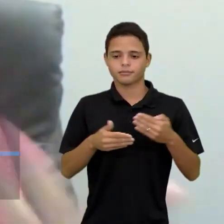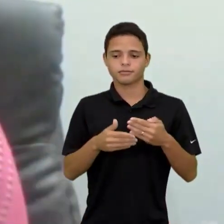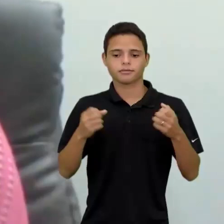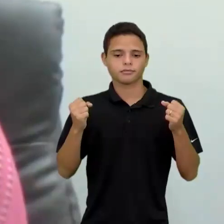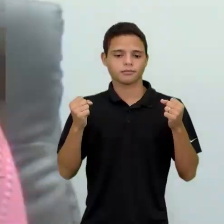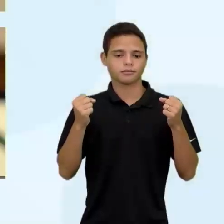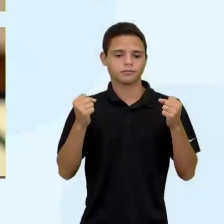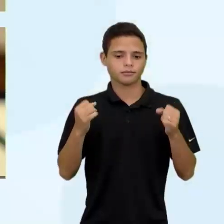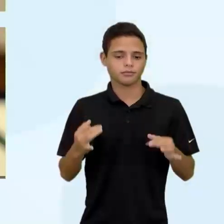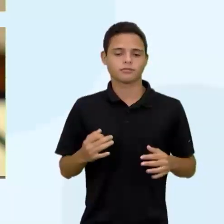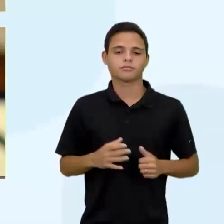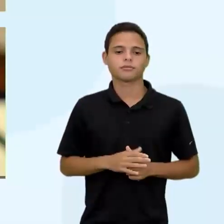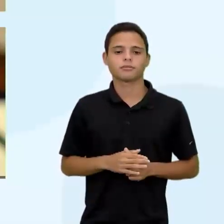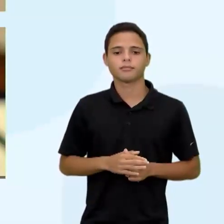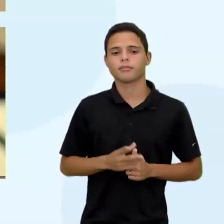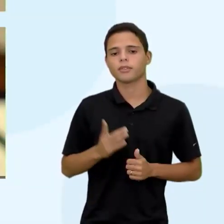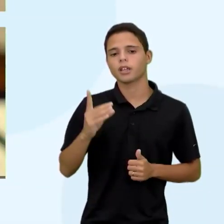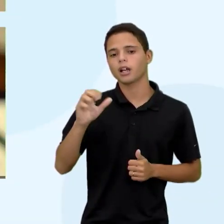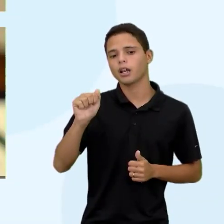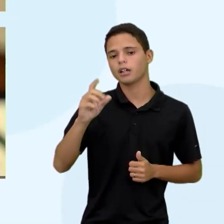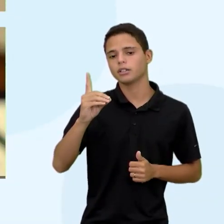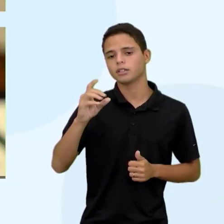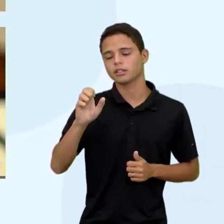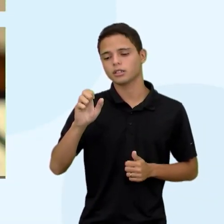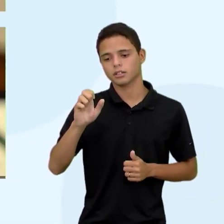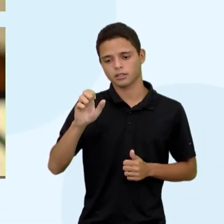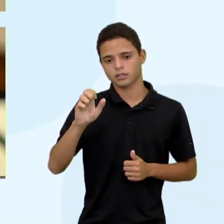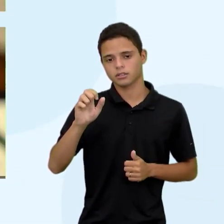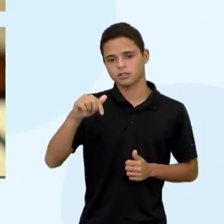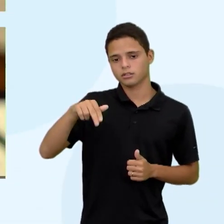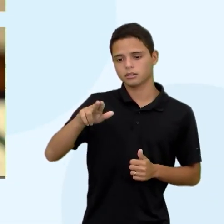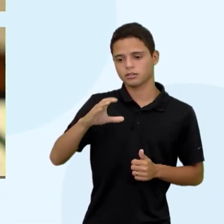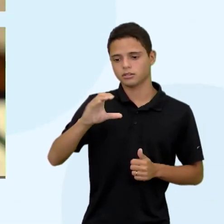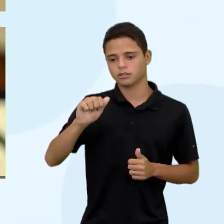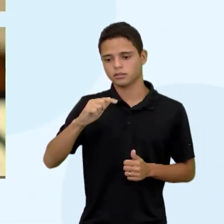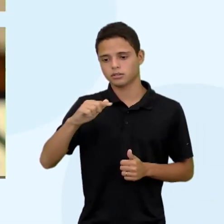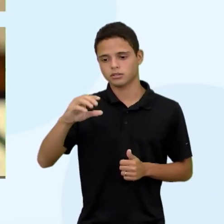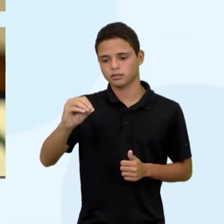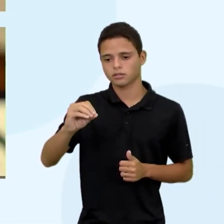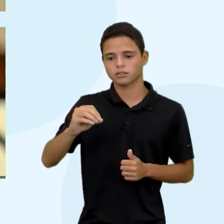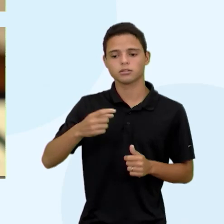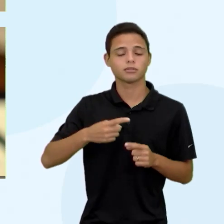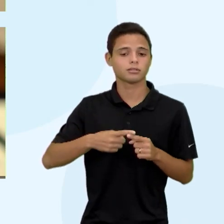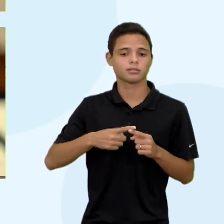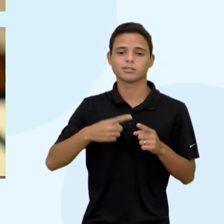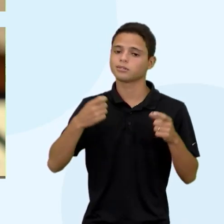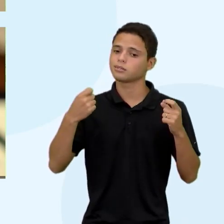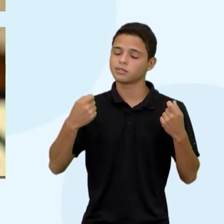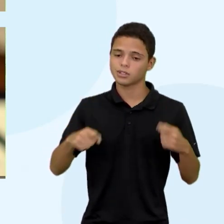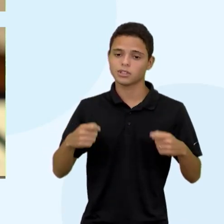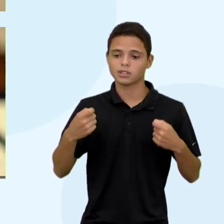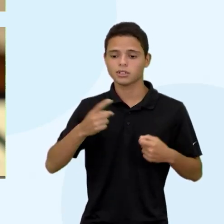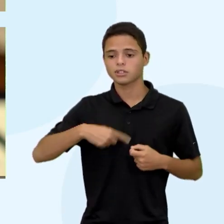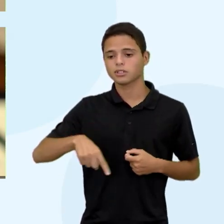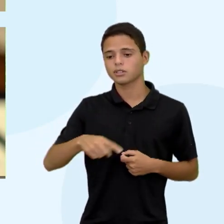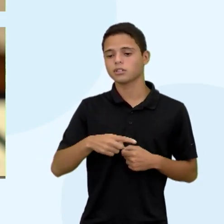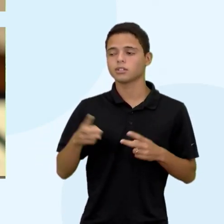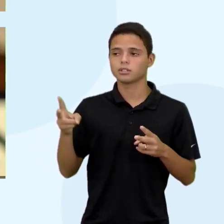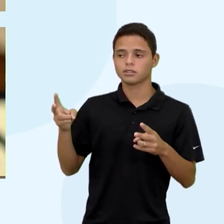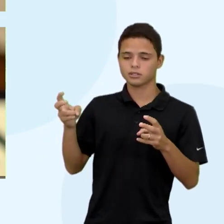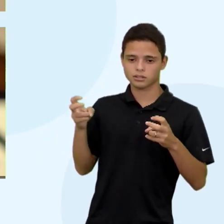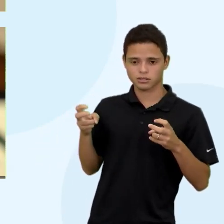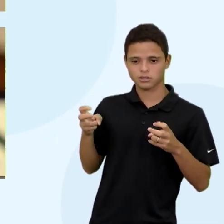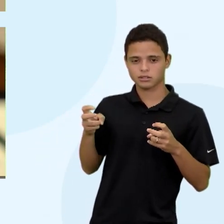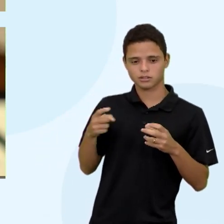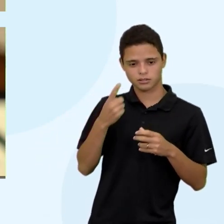da adequação desses materiais, porque é necessário que a gente perceba, se vocês